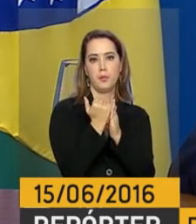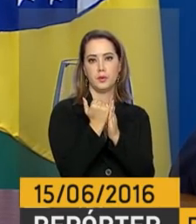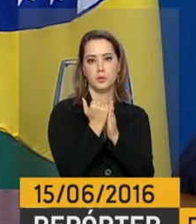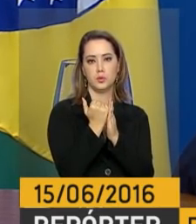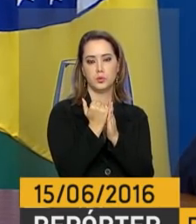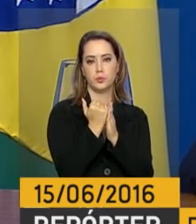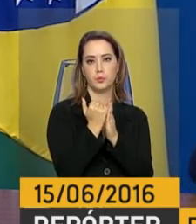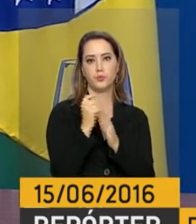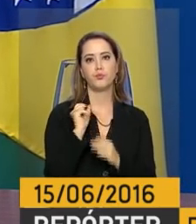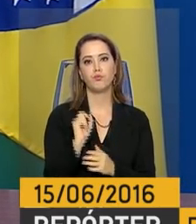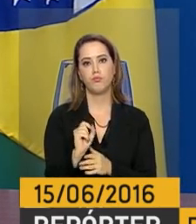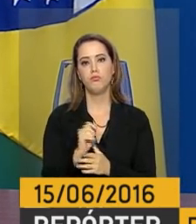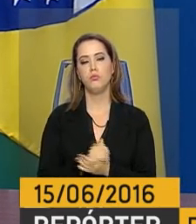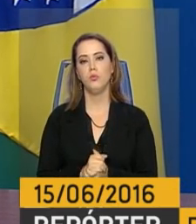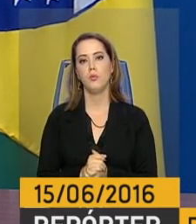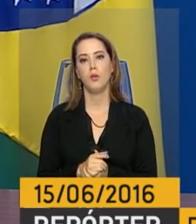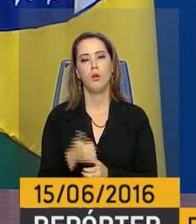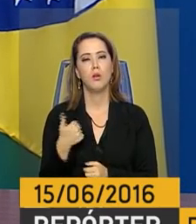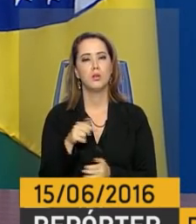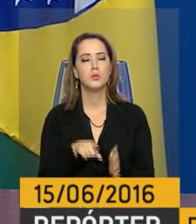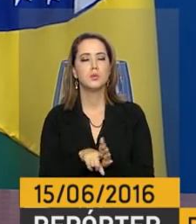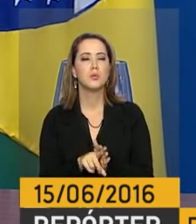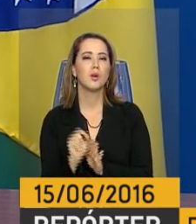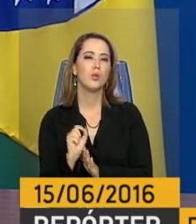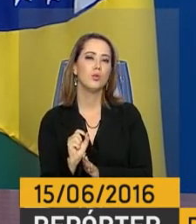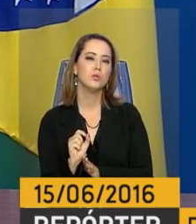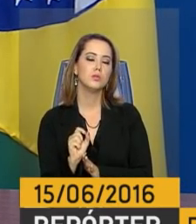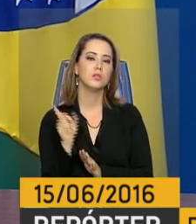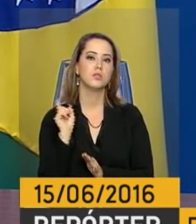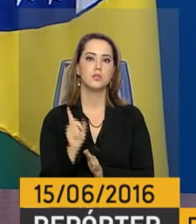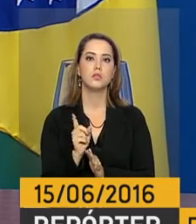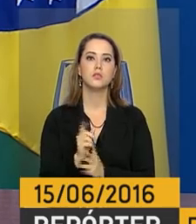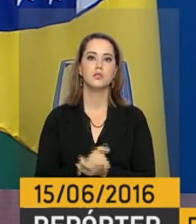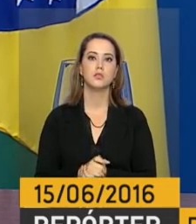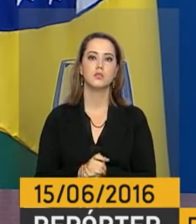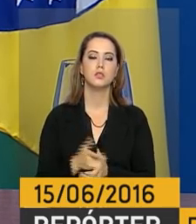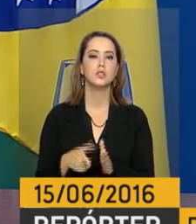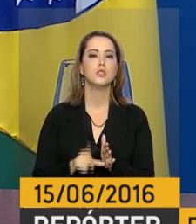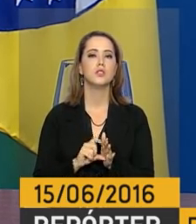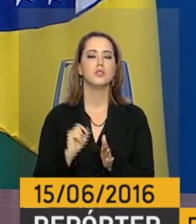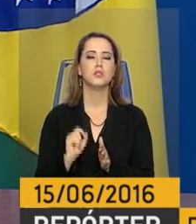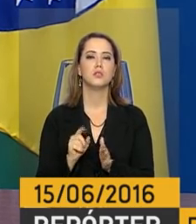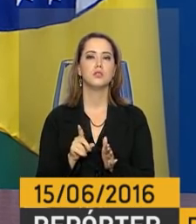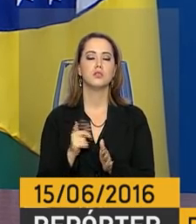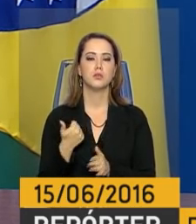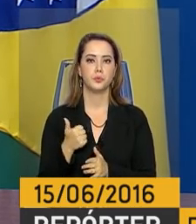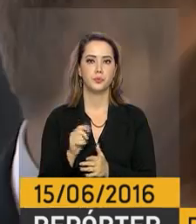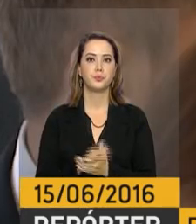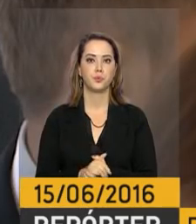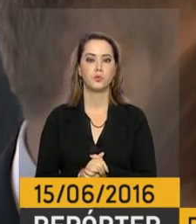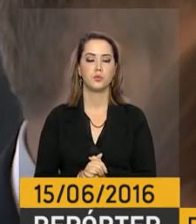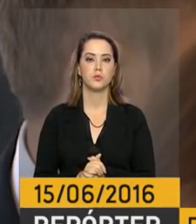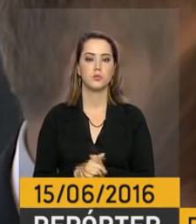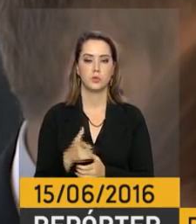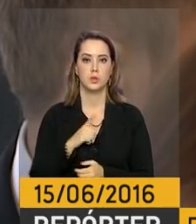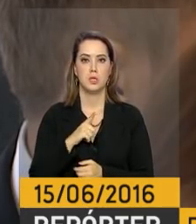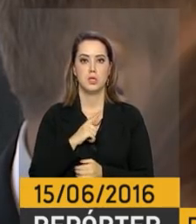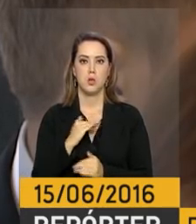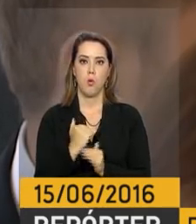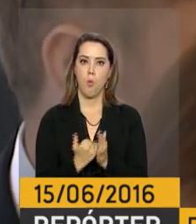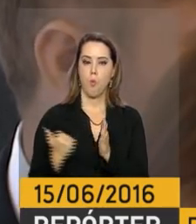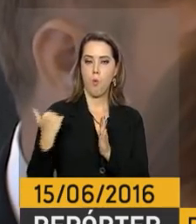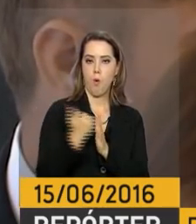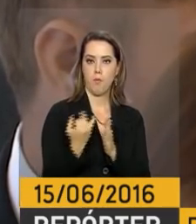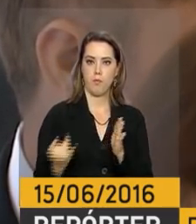é isso. Tinha uma uma primeira pergunta antes da da revisão do 10º ano. Sim, tem uma também sobre aumento de